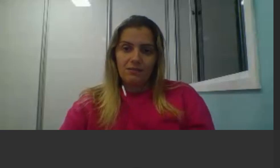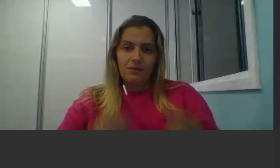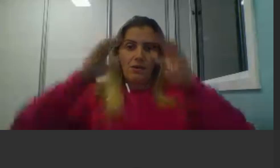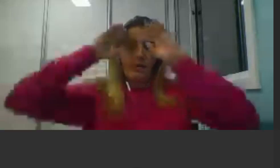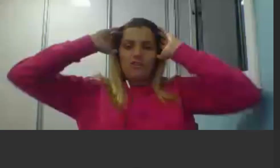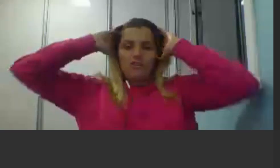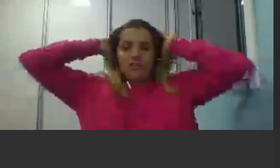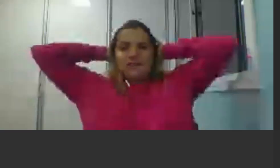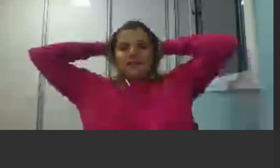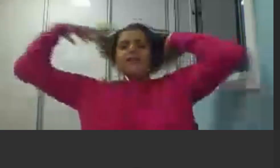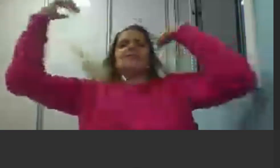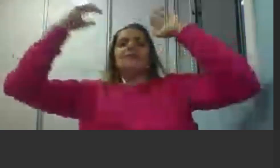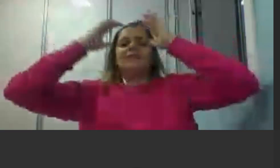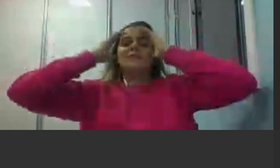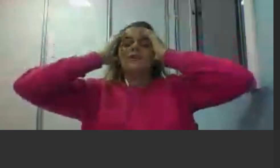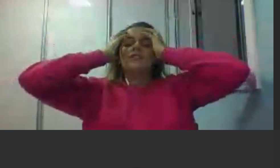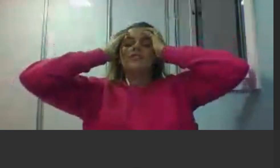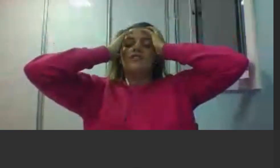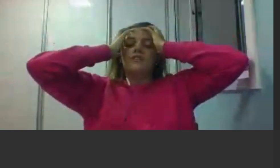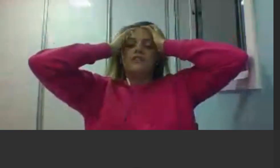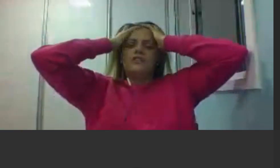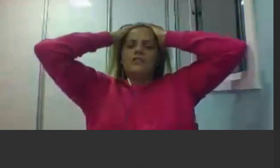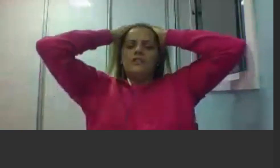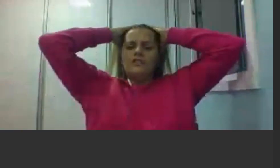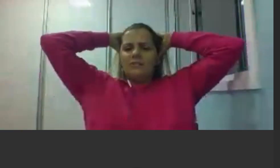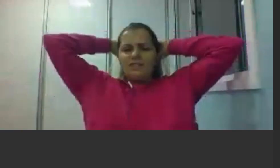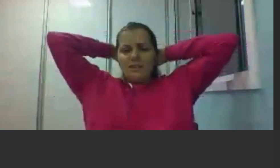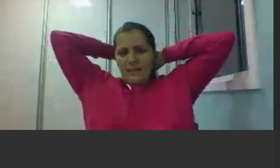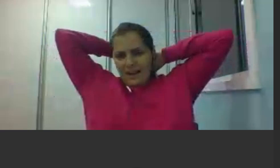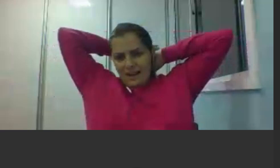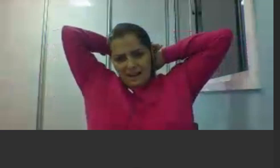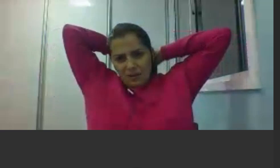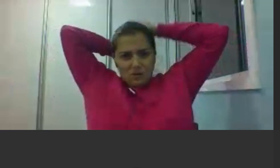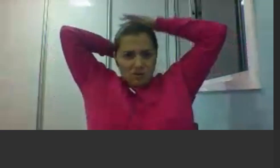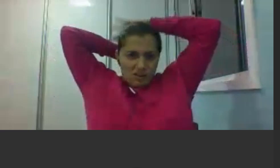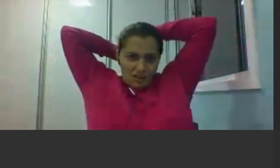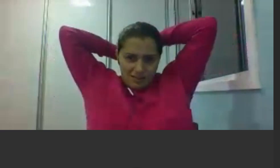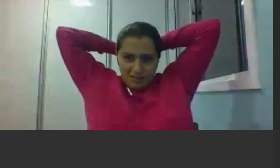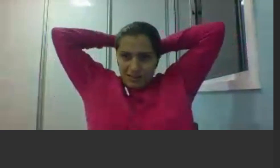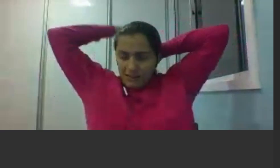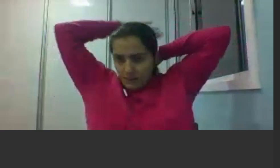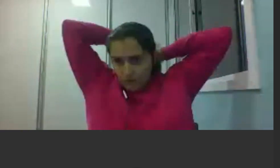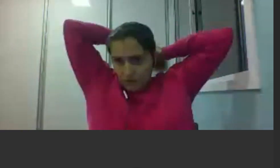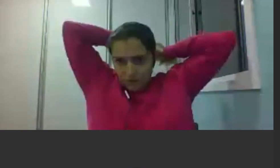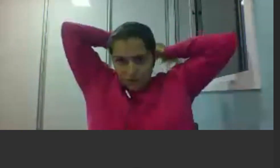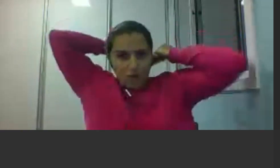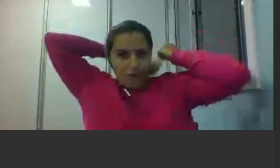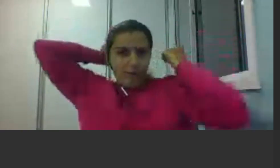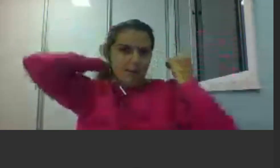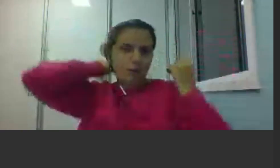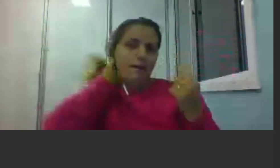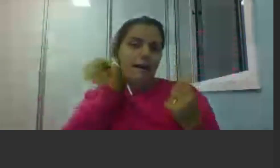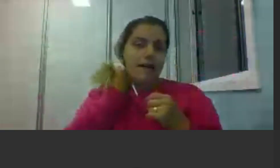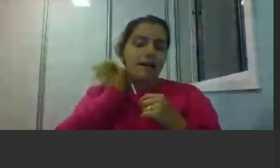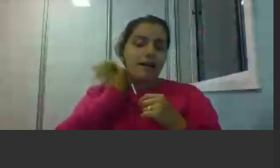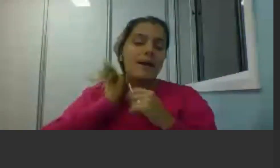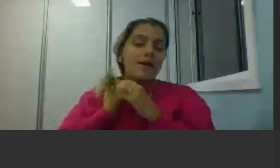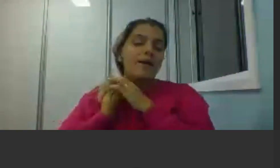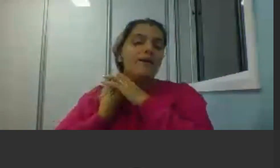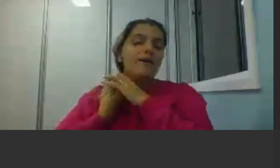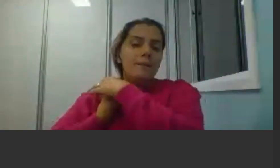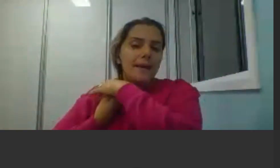dia 23, onde a gente vai ter ali a semana só de segunda chamada ou de exames e tudo, então a gente já começa a ter uma